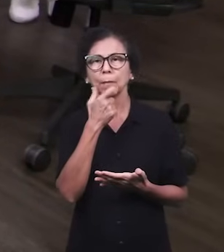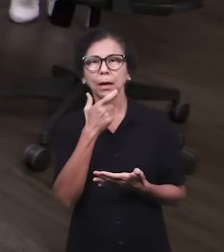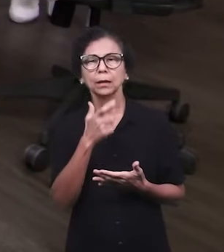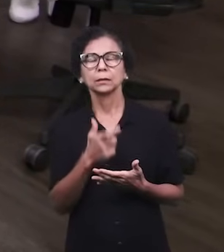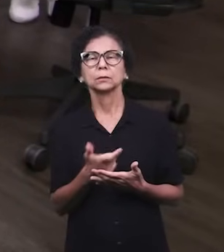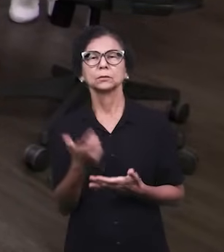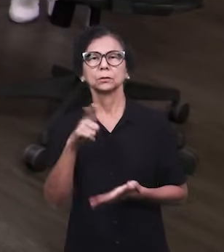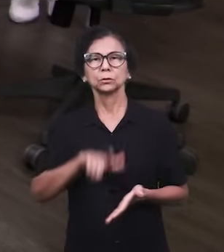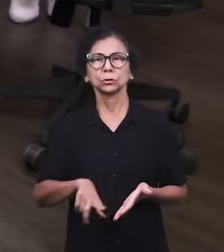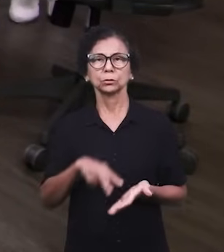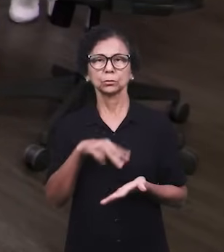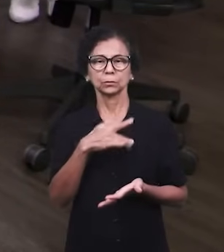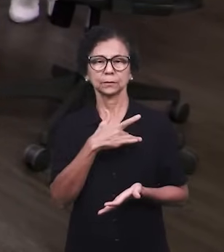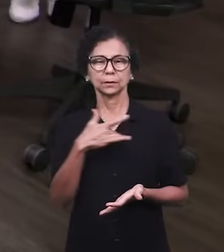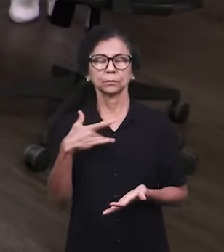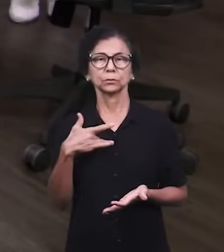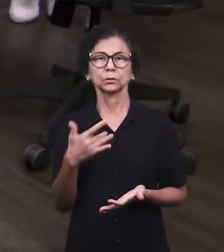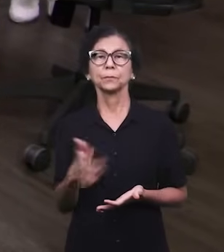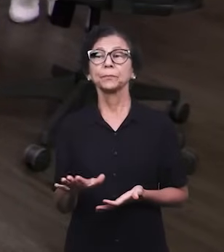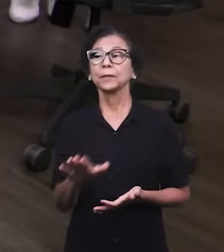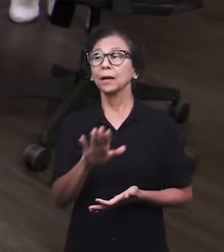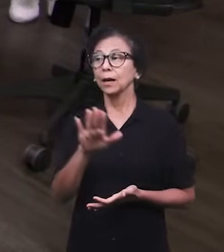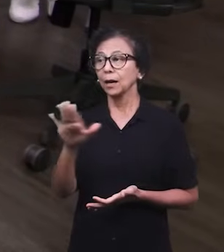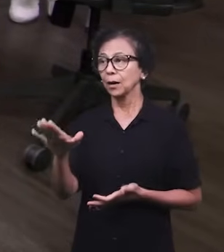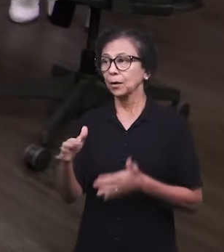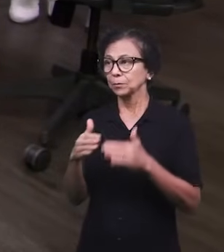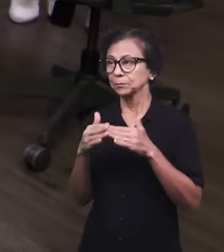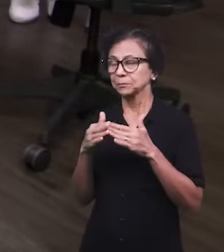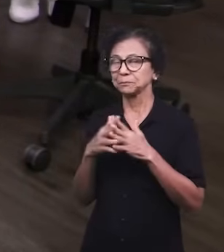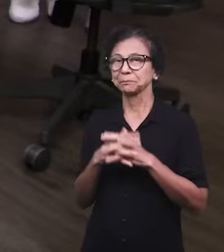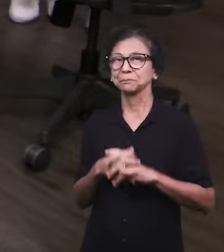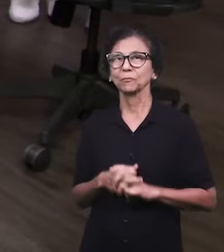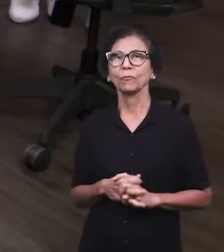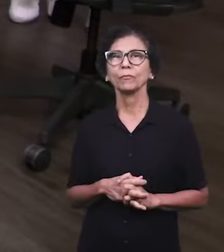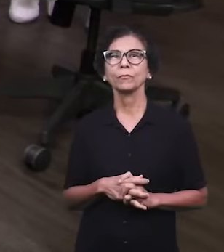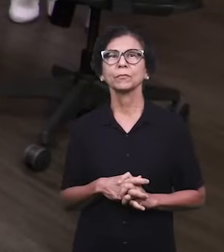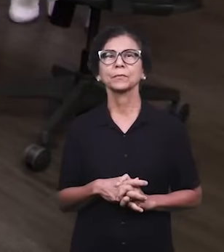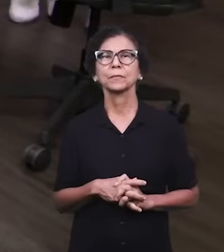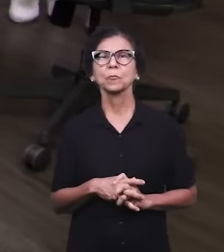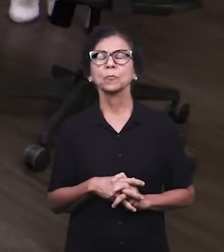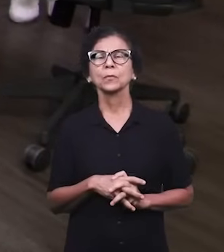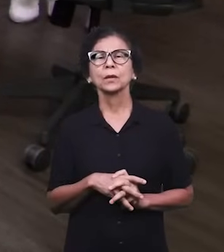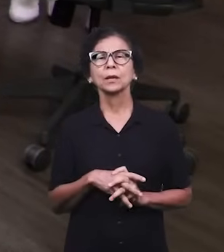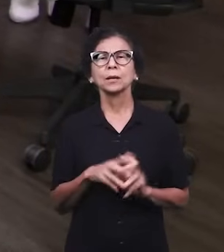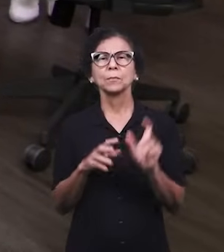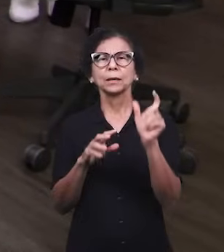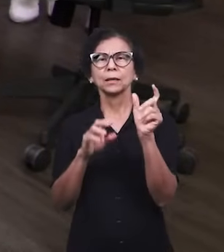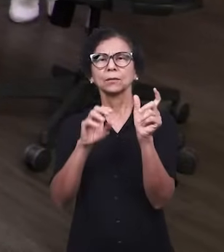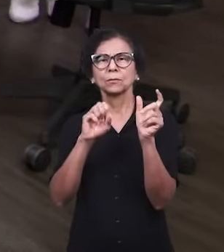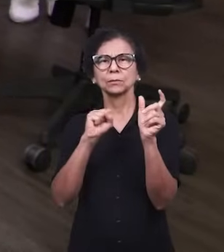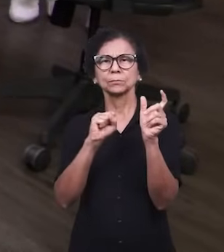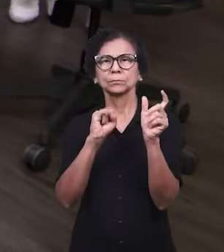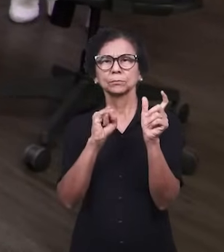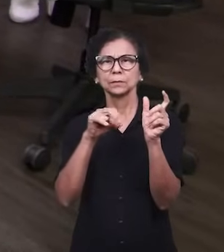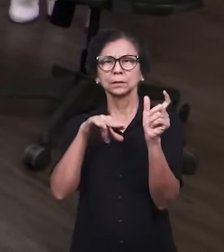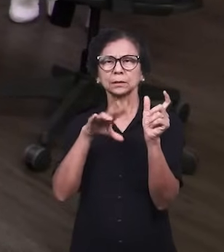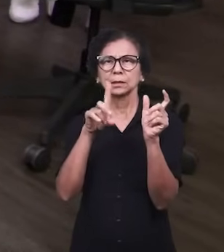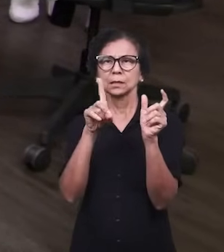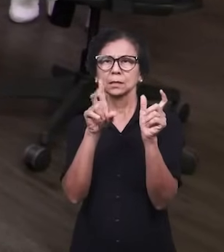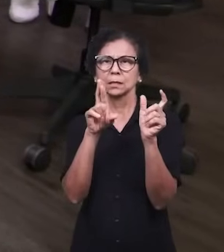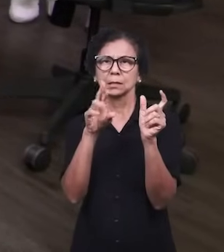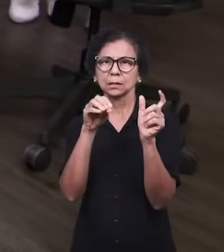espiritual. Me permite aqui, eu não sou da área médica, mas eu aprendi isso, eu achei até muito bom. O que é síndrome? Síndrome é